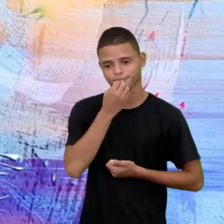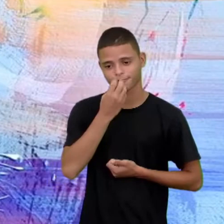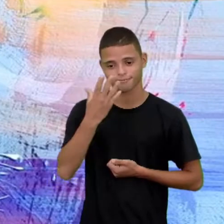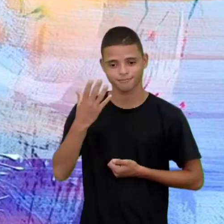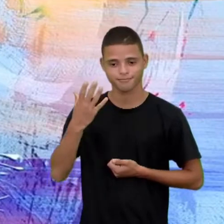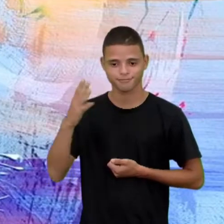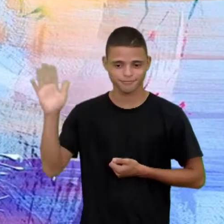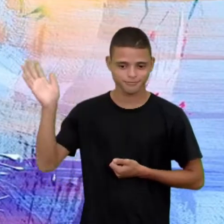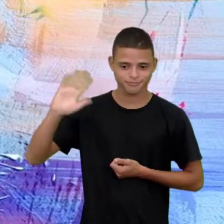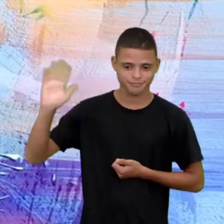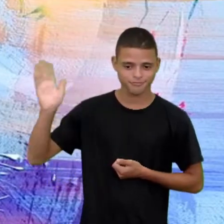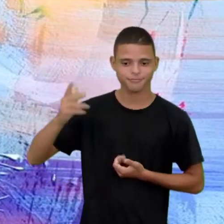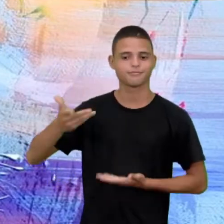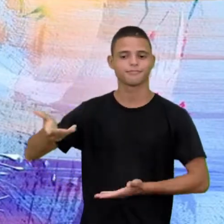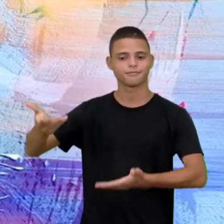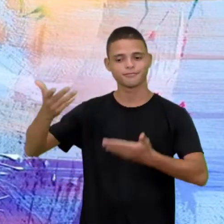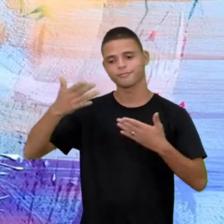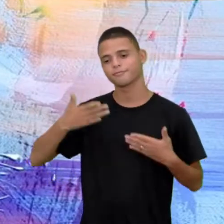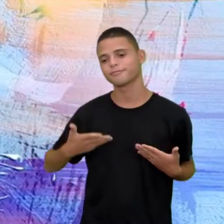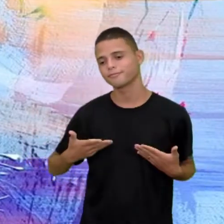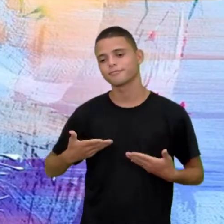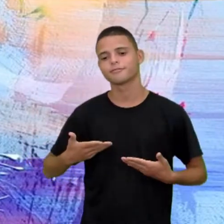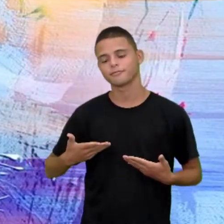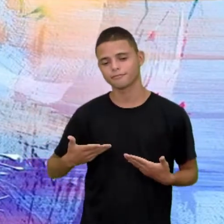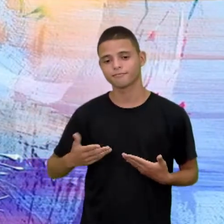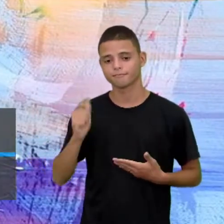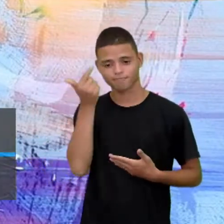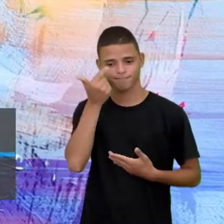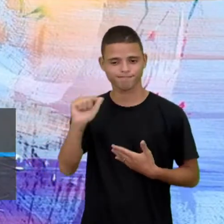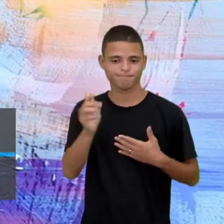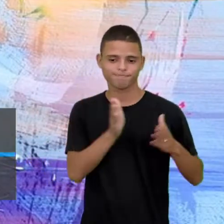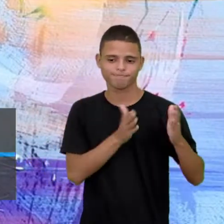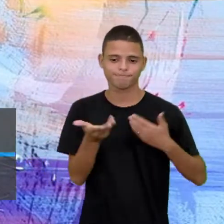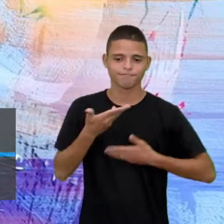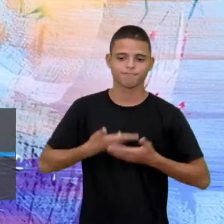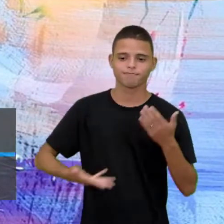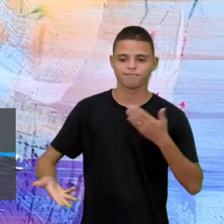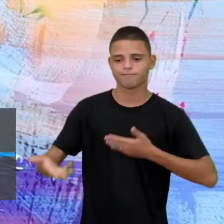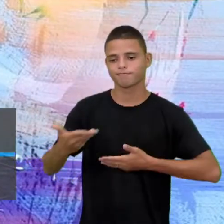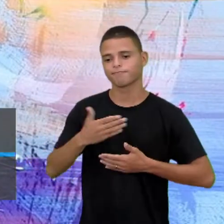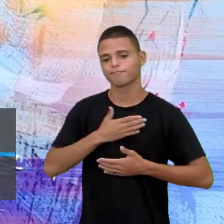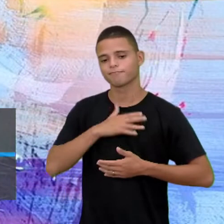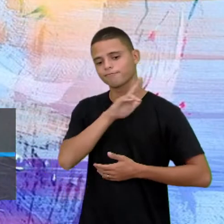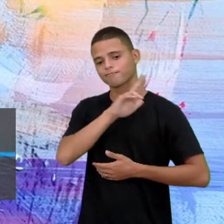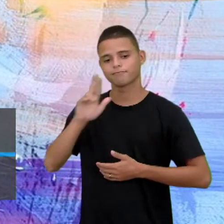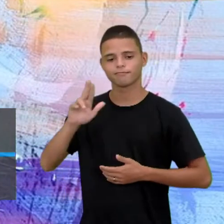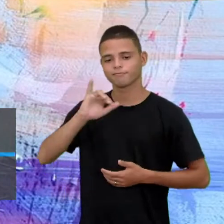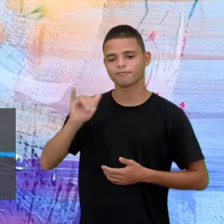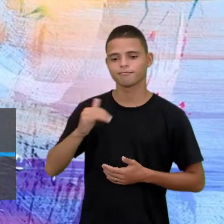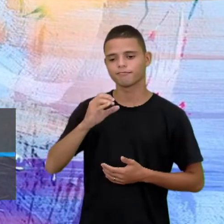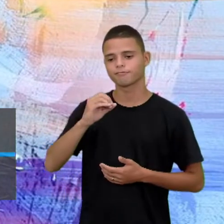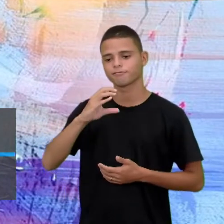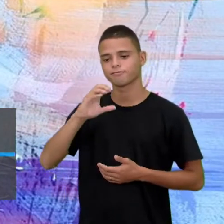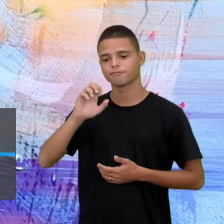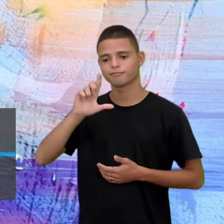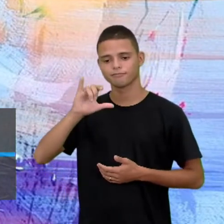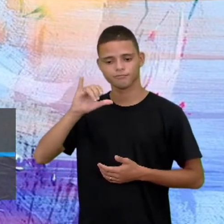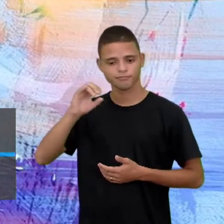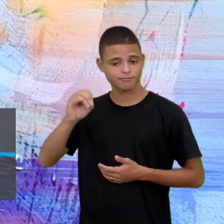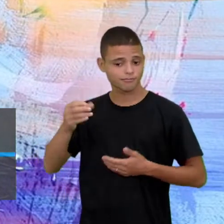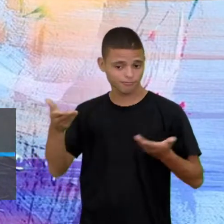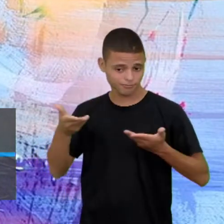Oi, turma! Sejam todos bem-vindos a mais um Momento de Troca. Eu sou o professor Jocélio e estarei com vocês